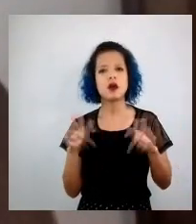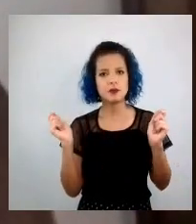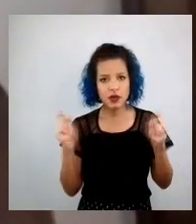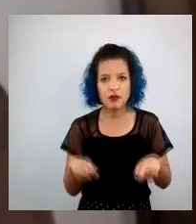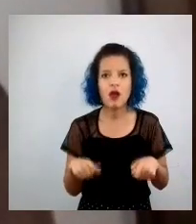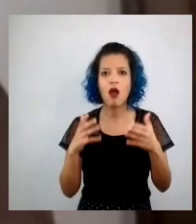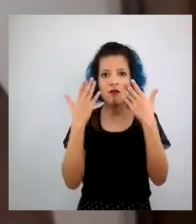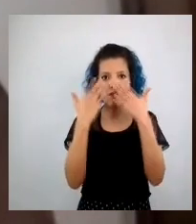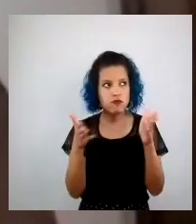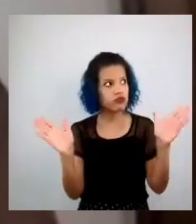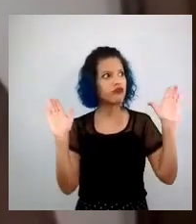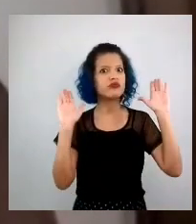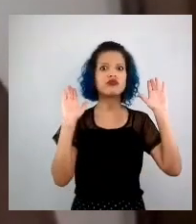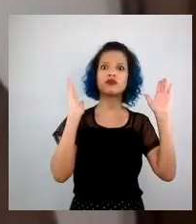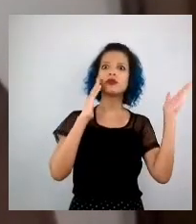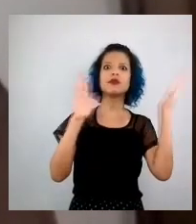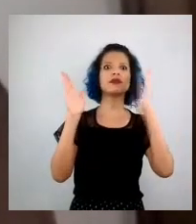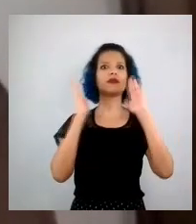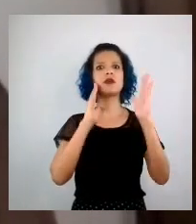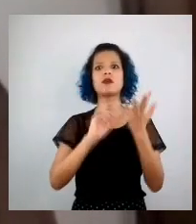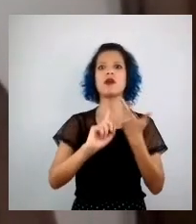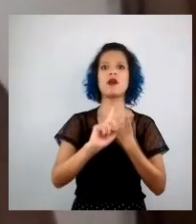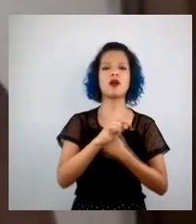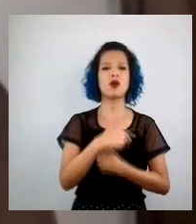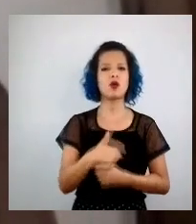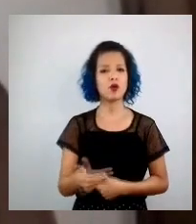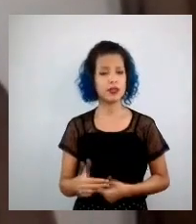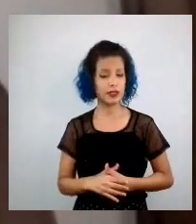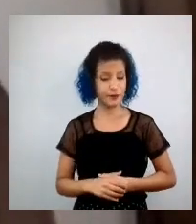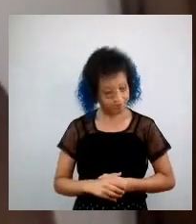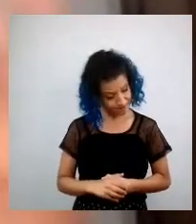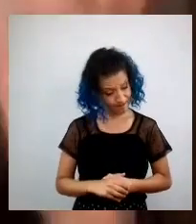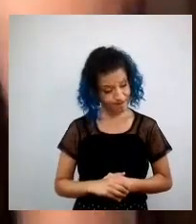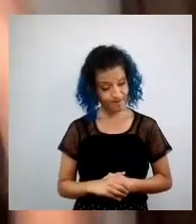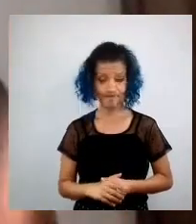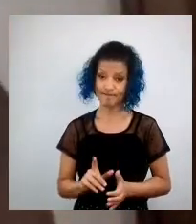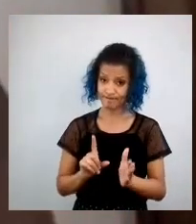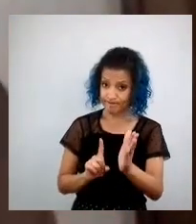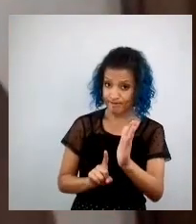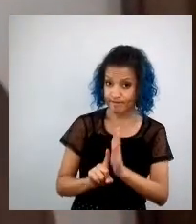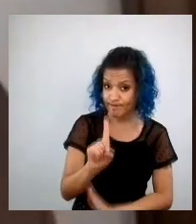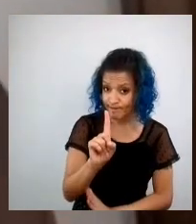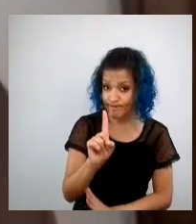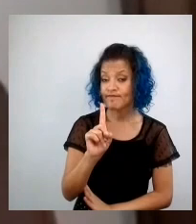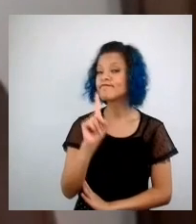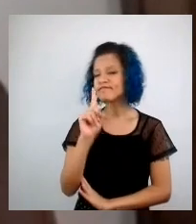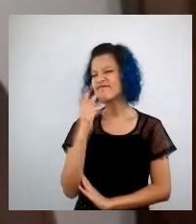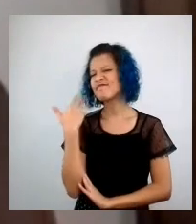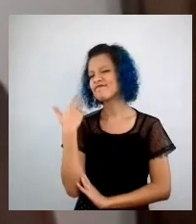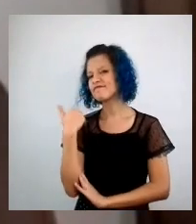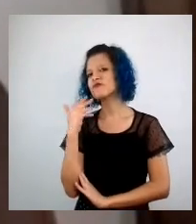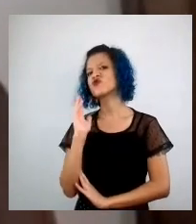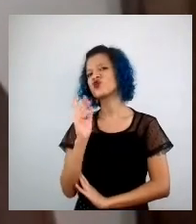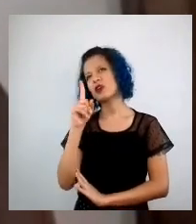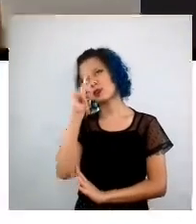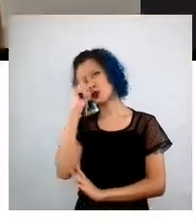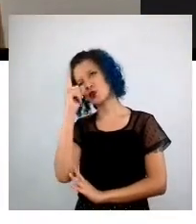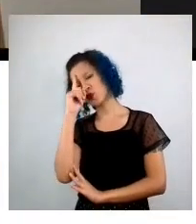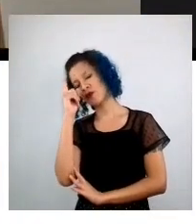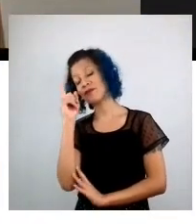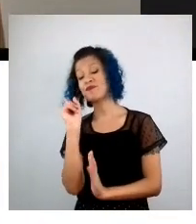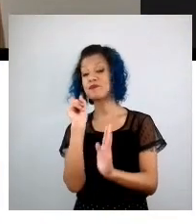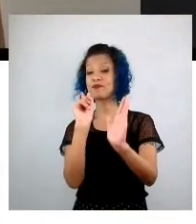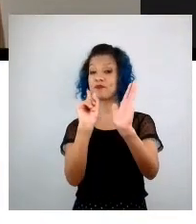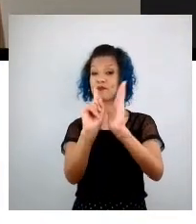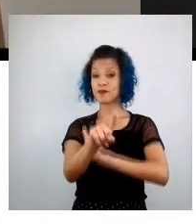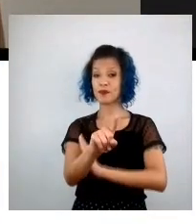sobre as coisas. E aí eu te pergunto, né? E é uma pergunta que a gente estava fazendo antes, eu acho muito honesta.